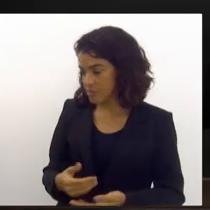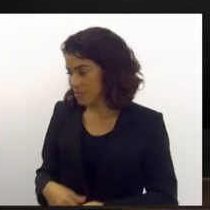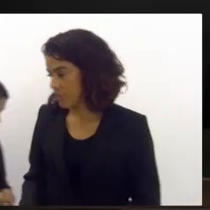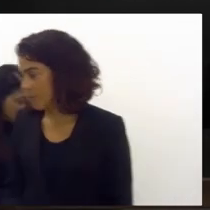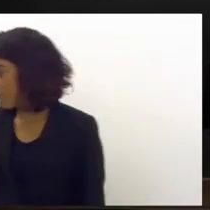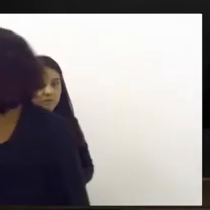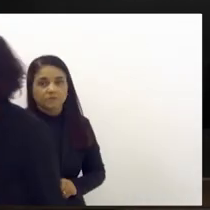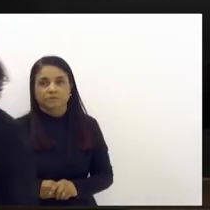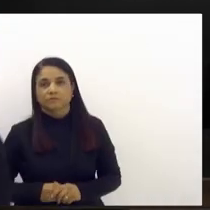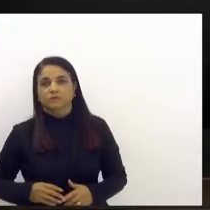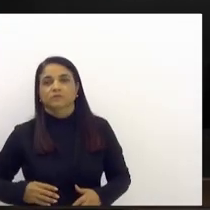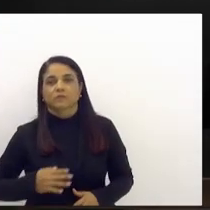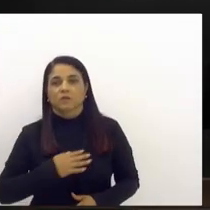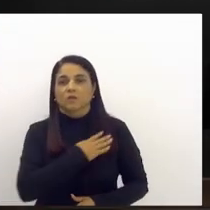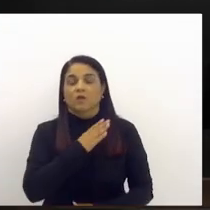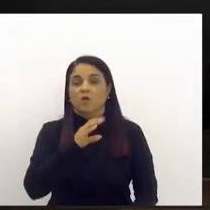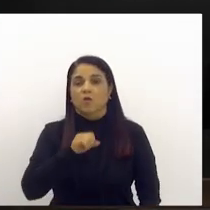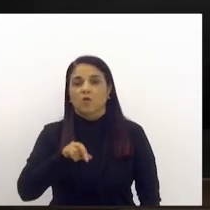Jairo.